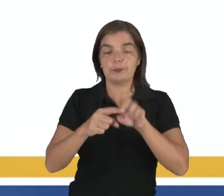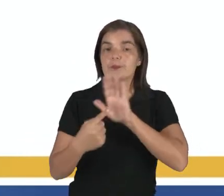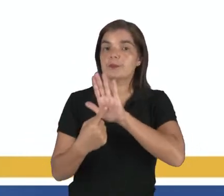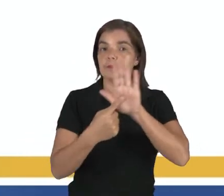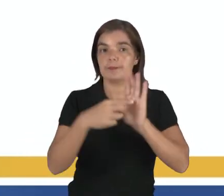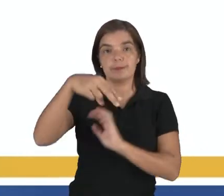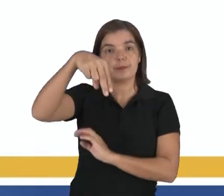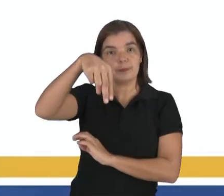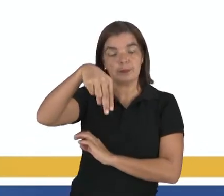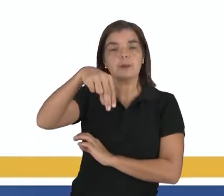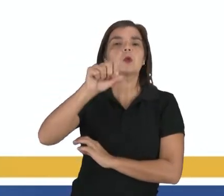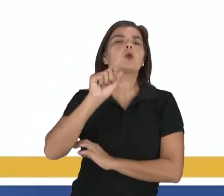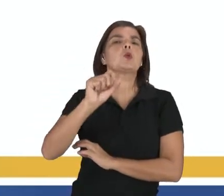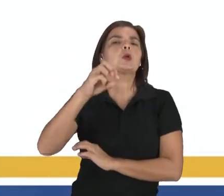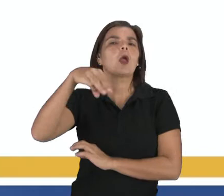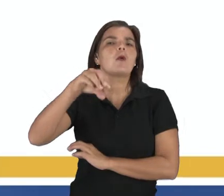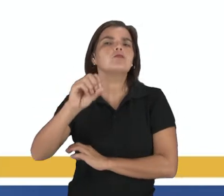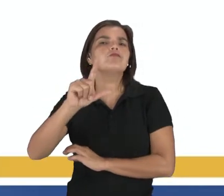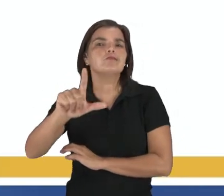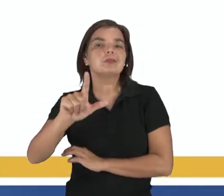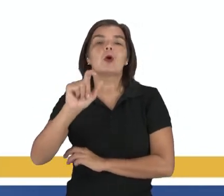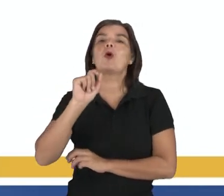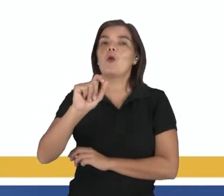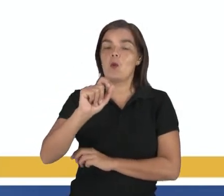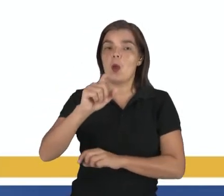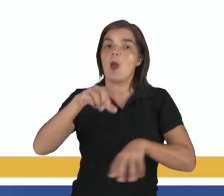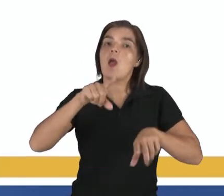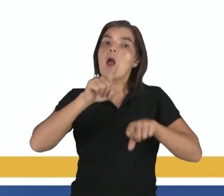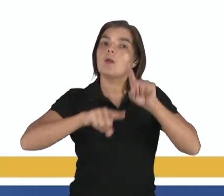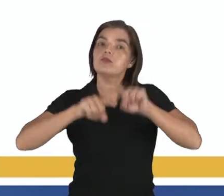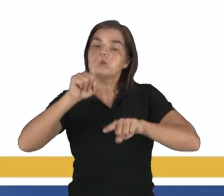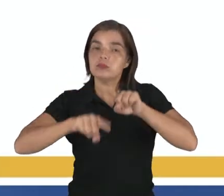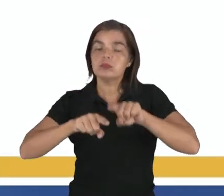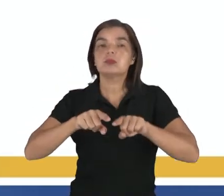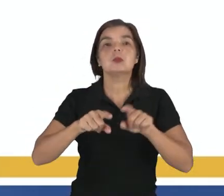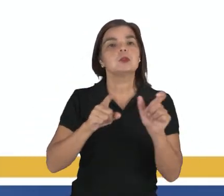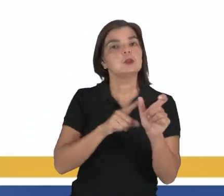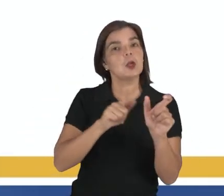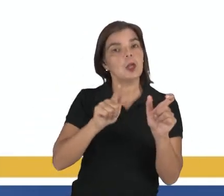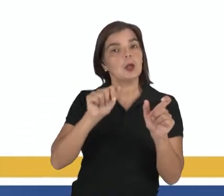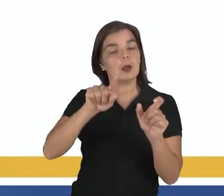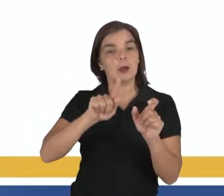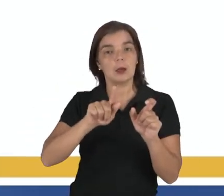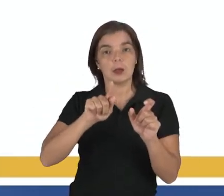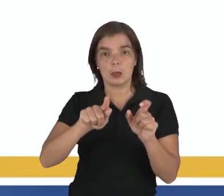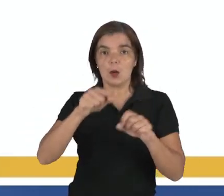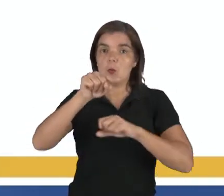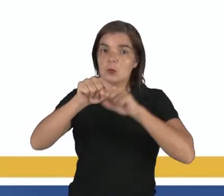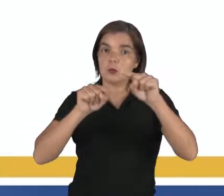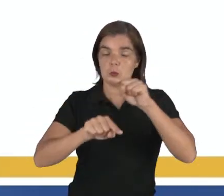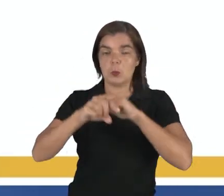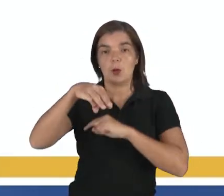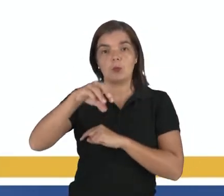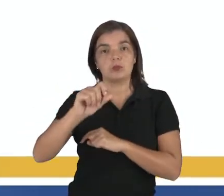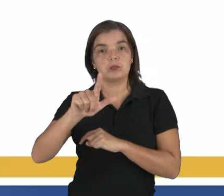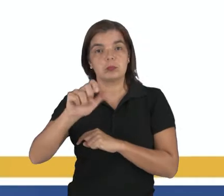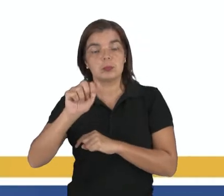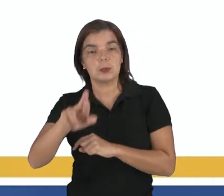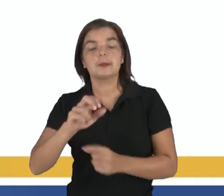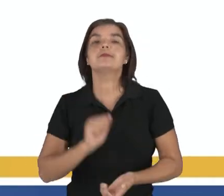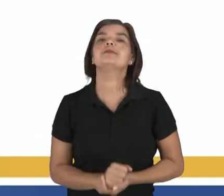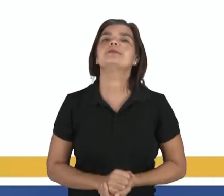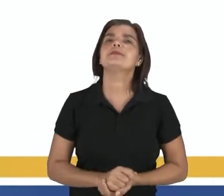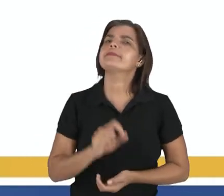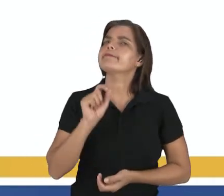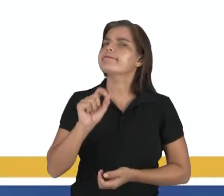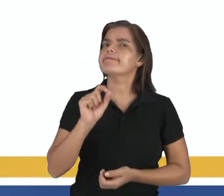N. Então, o que é o mol? É a massa em gramas de uma substância, dividido pela sua massa molar. O